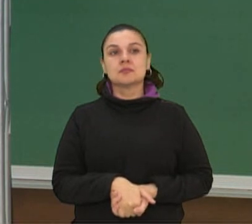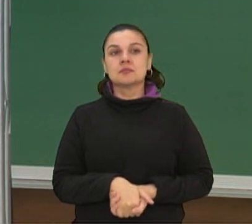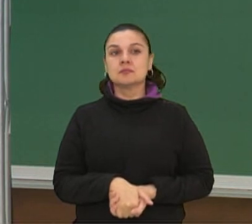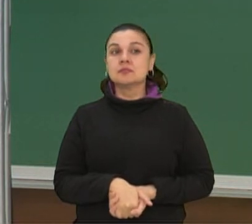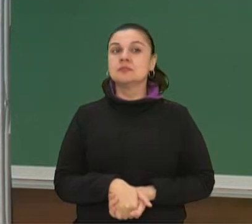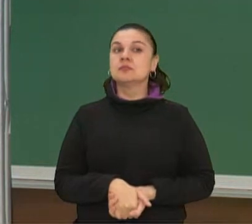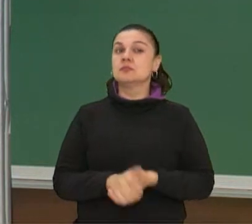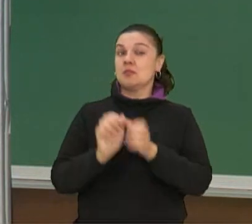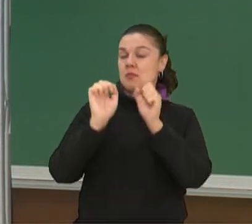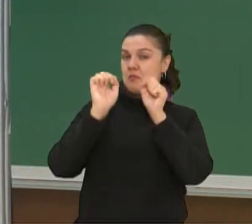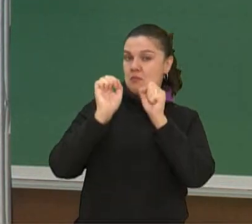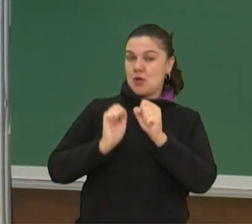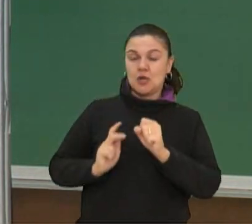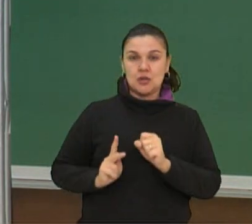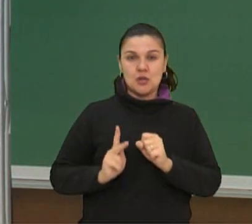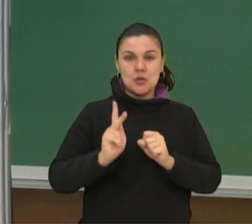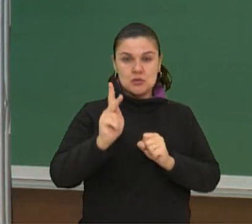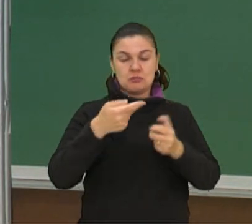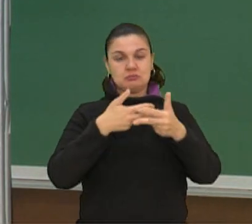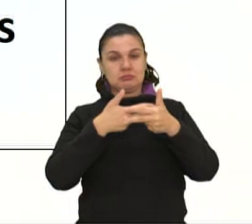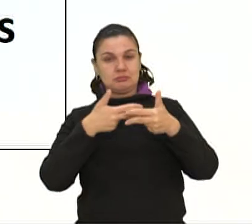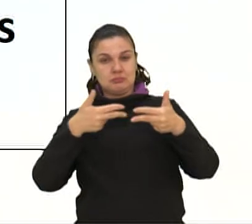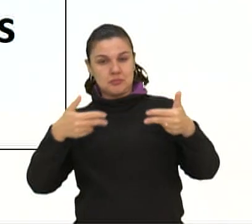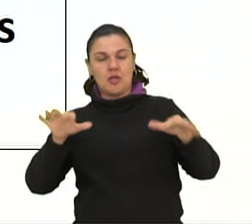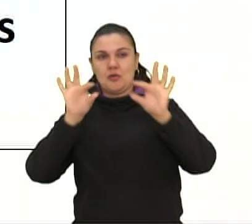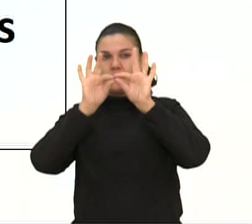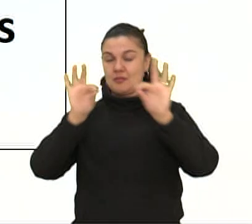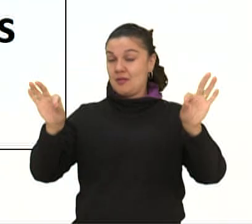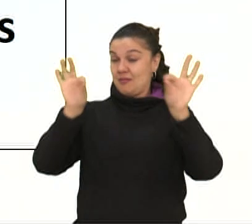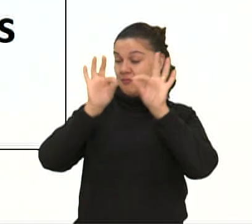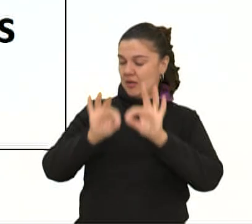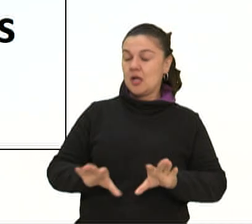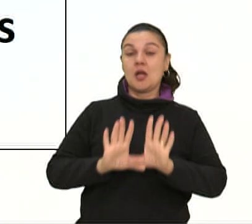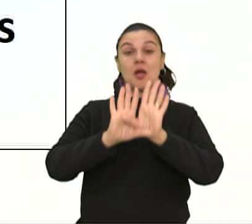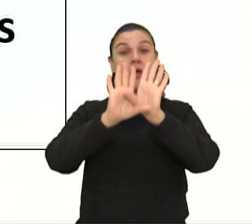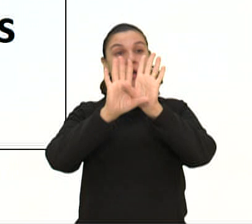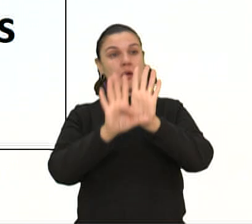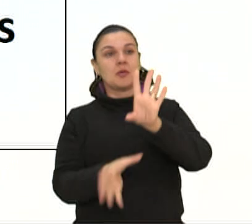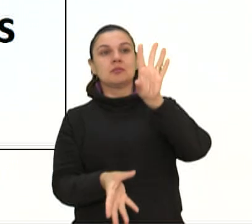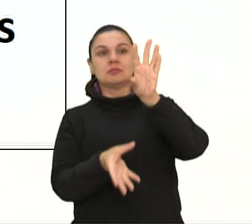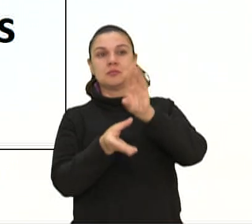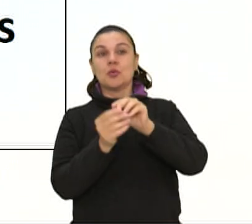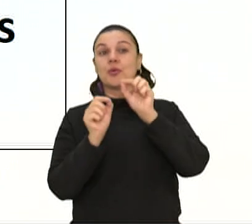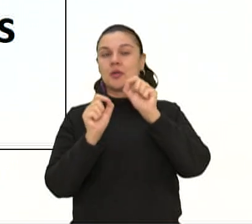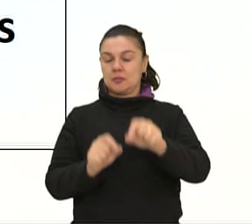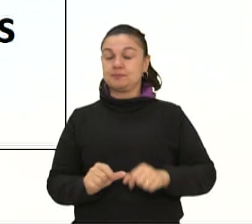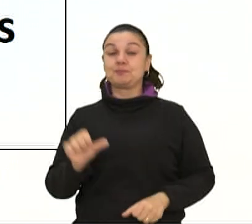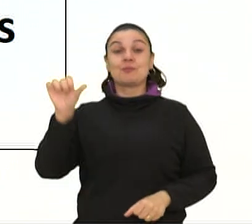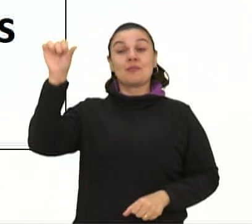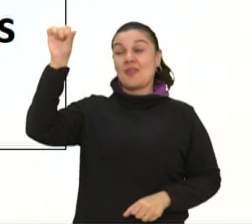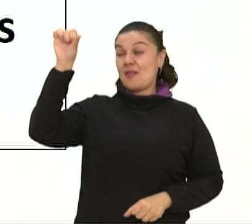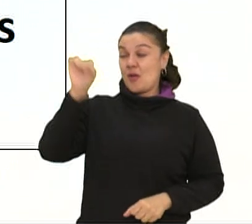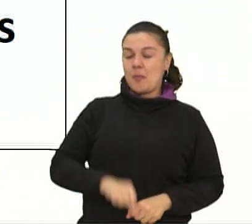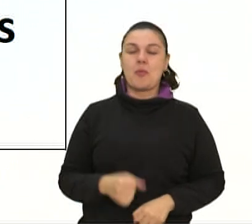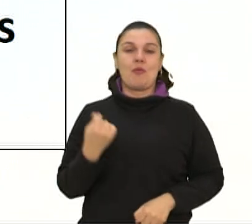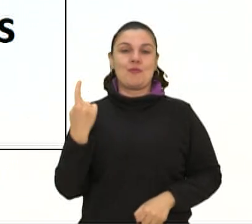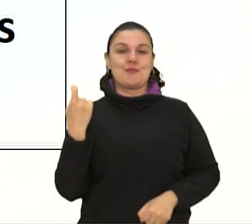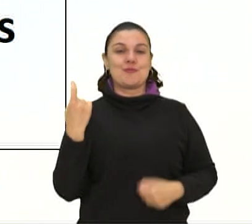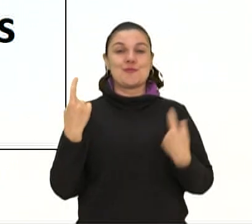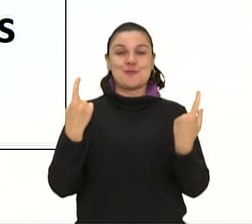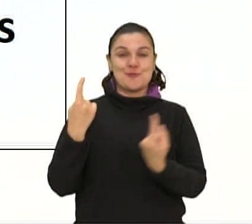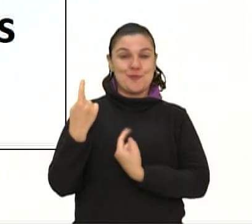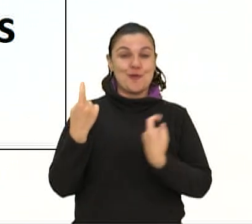momento que você tem novas vivências, novas experiências, você pode mudar de opinião. Isso é